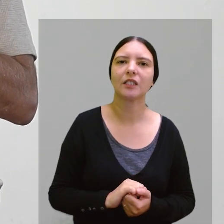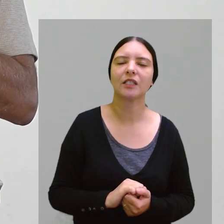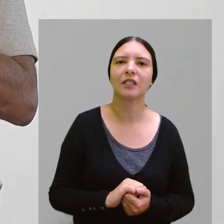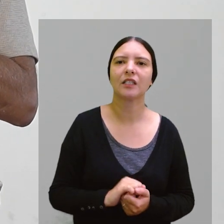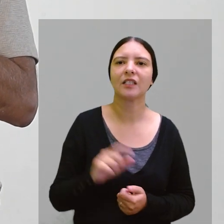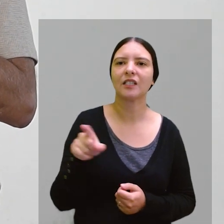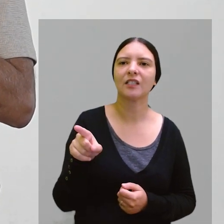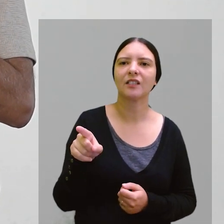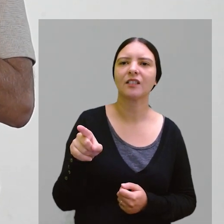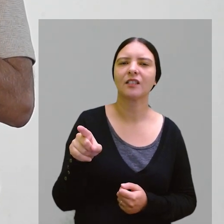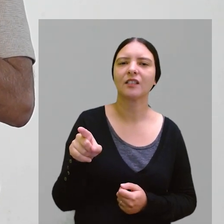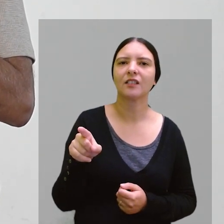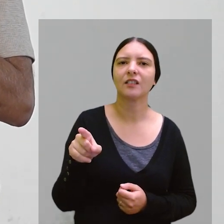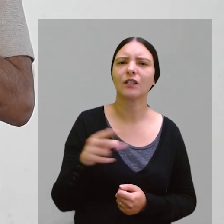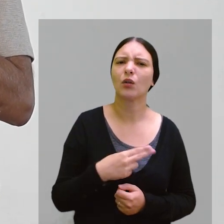Meu xará?